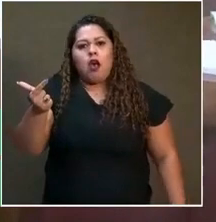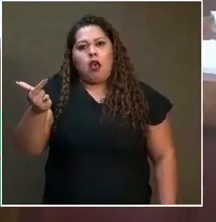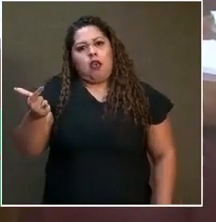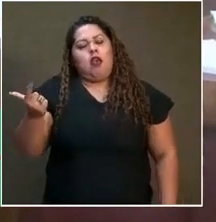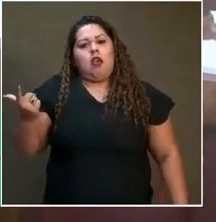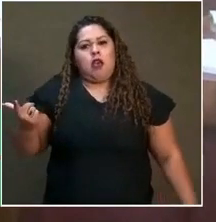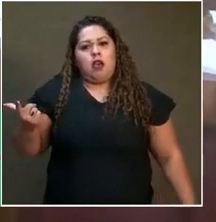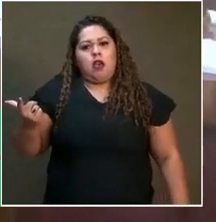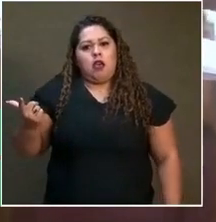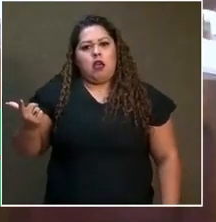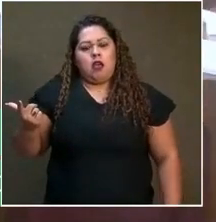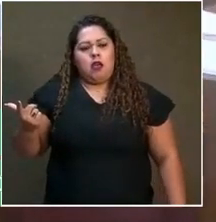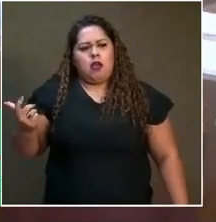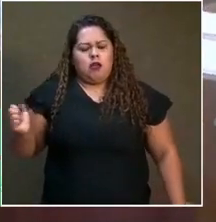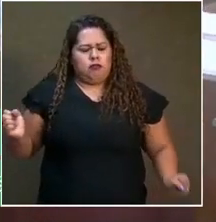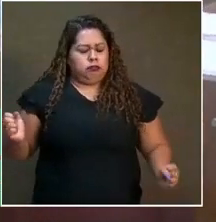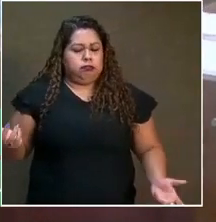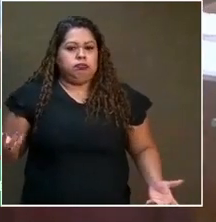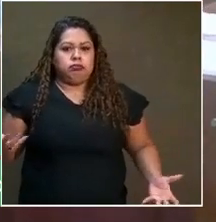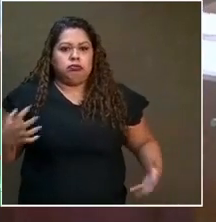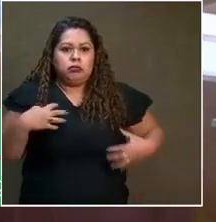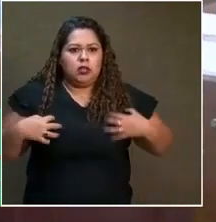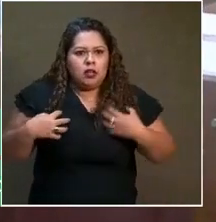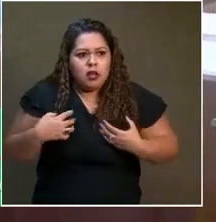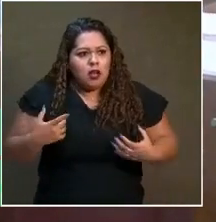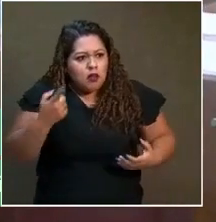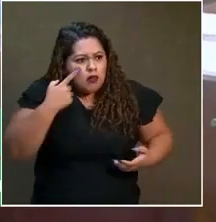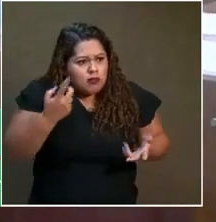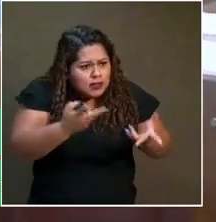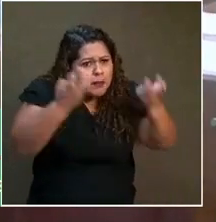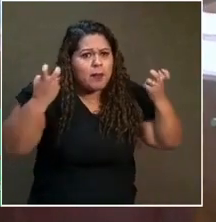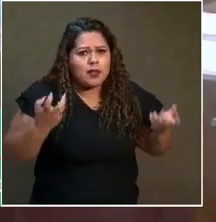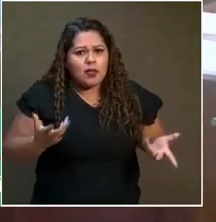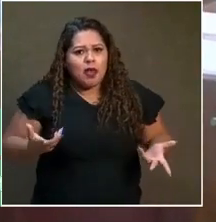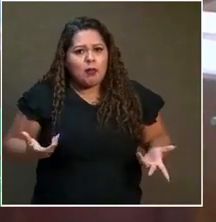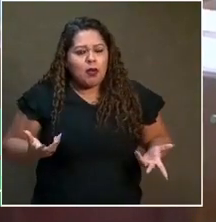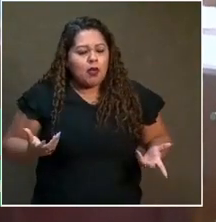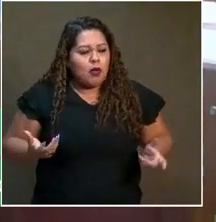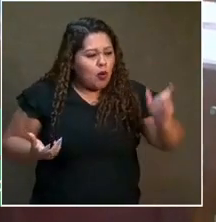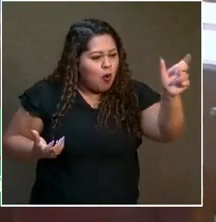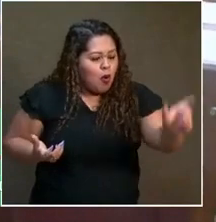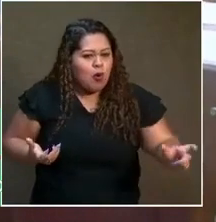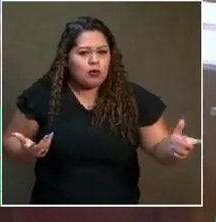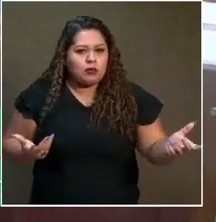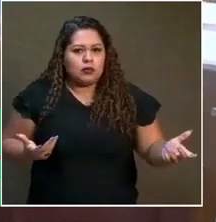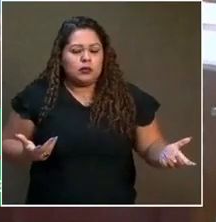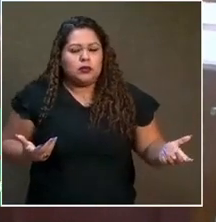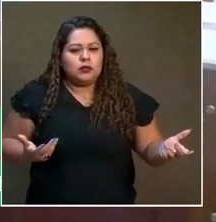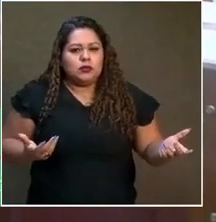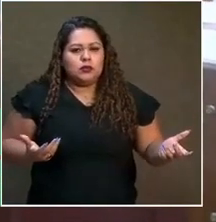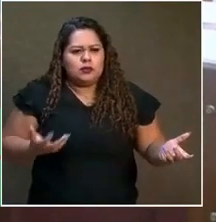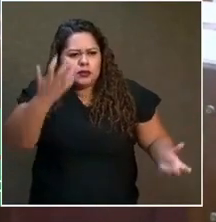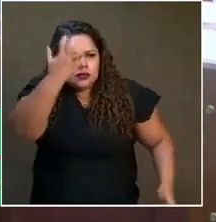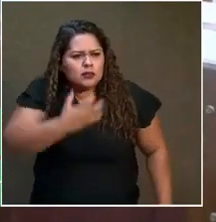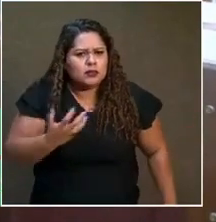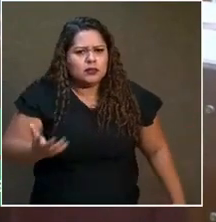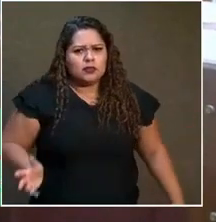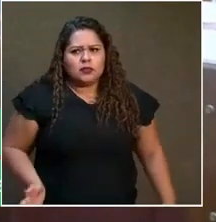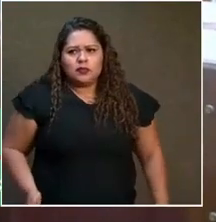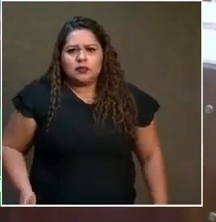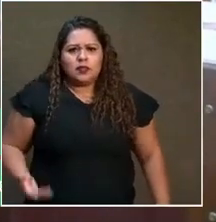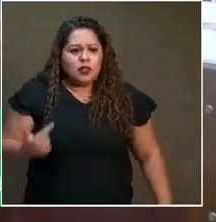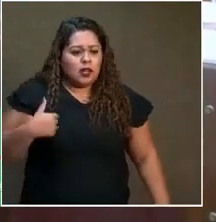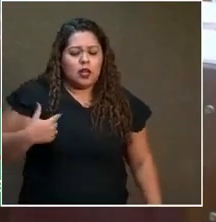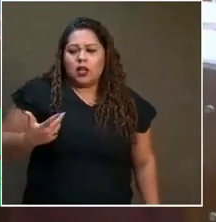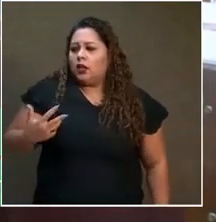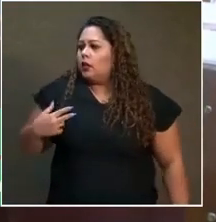com o Daniel, vocês viram a cena? pelo Daniel estar andando de um